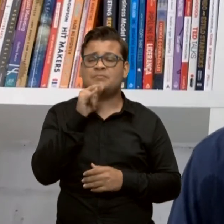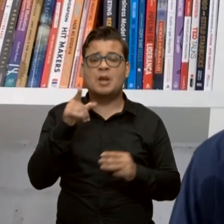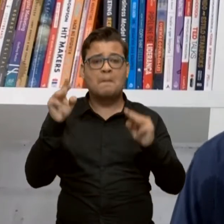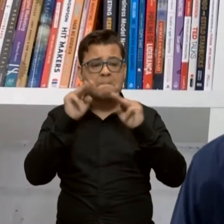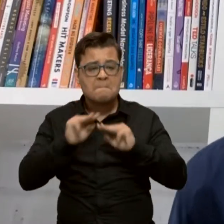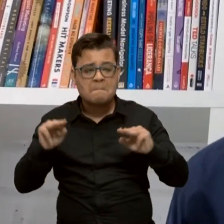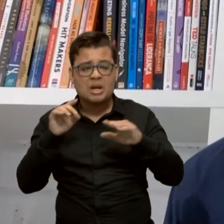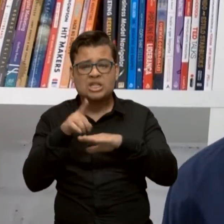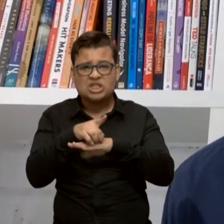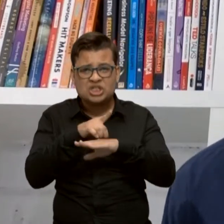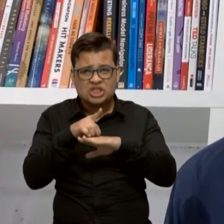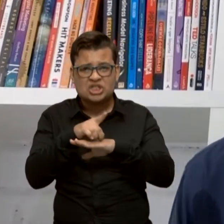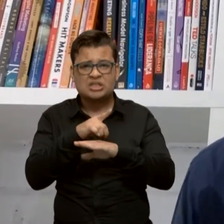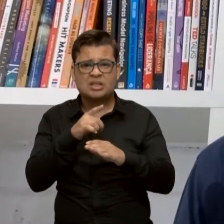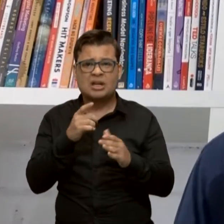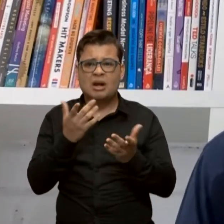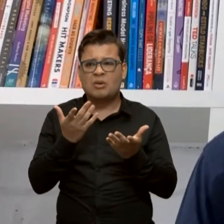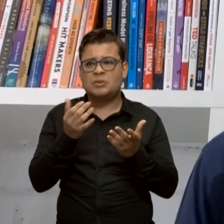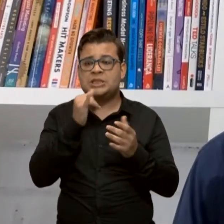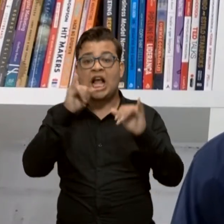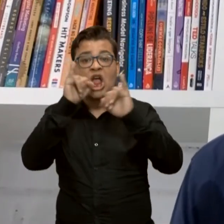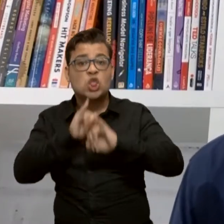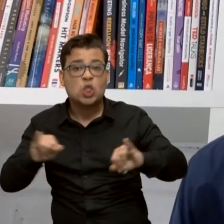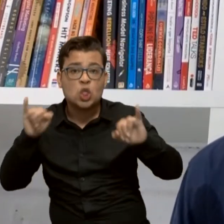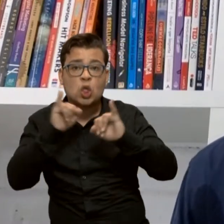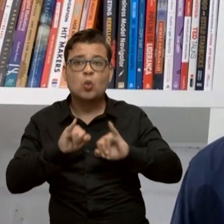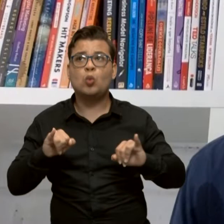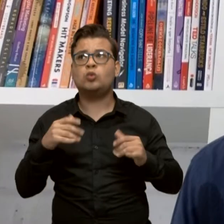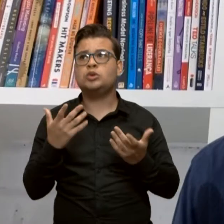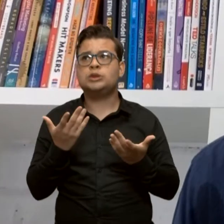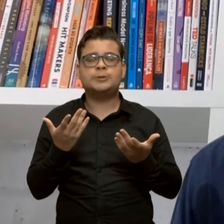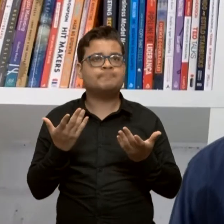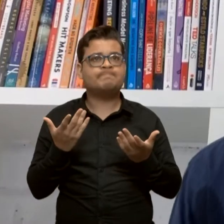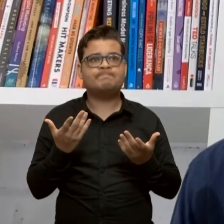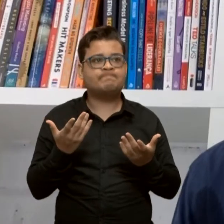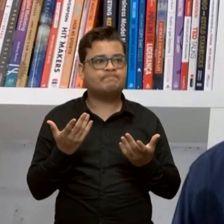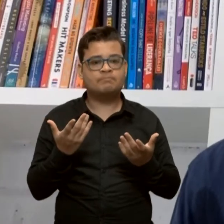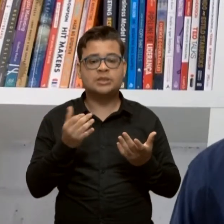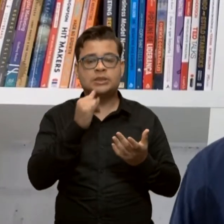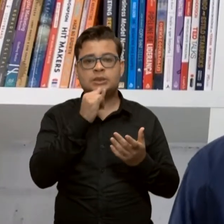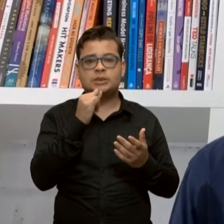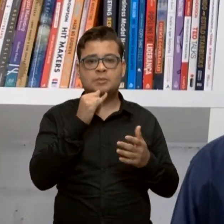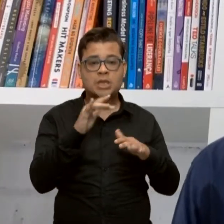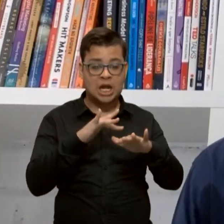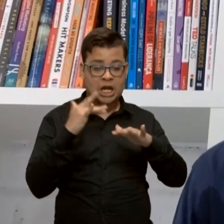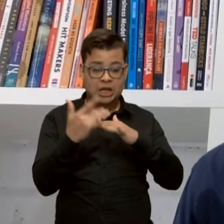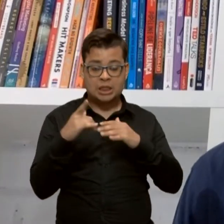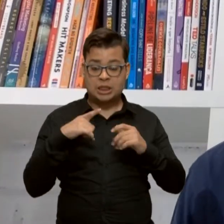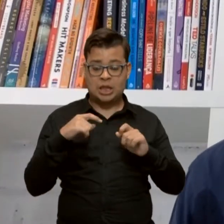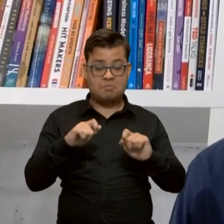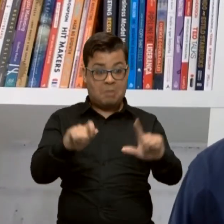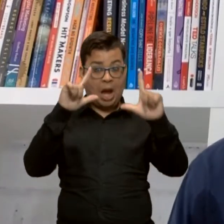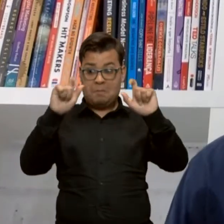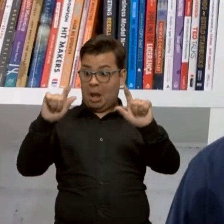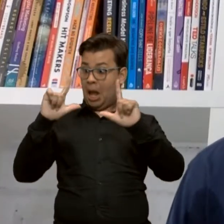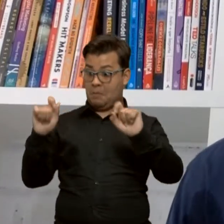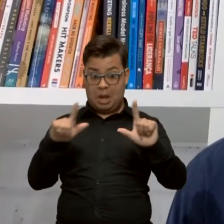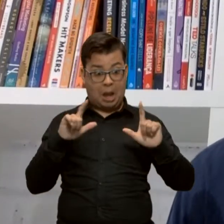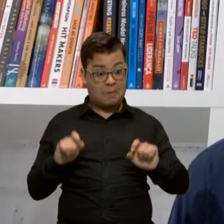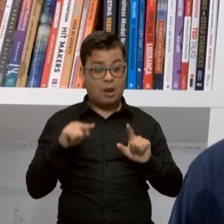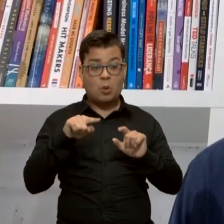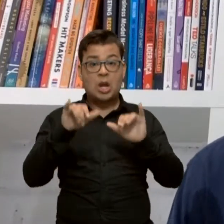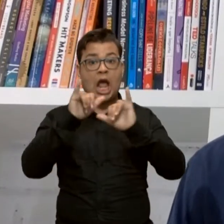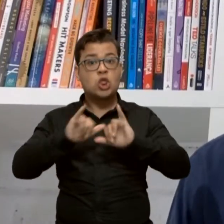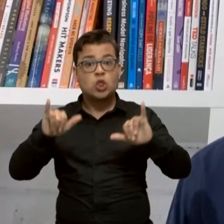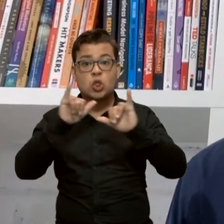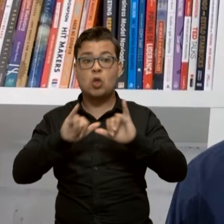marketing digital, fazer um anúncio, fazer alguma coisa do tipo, né? A gente abre rede social e está ali gritando, né? Para a gente fazer um